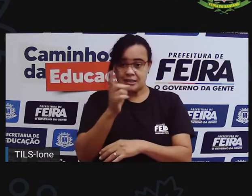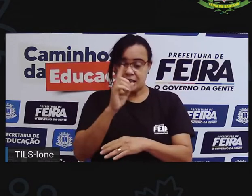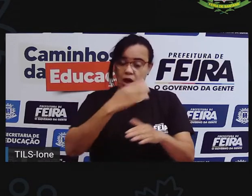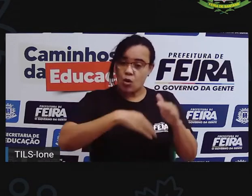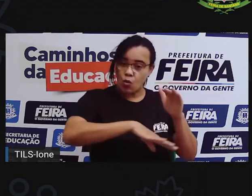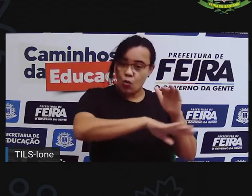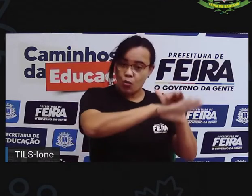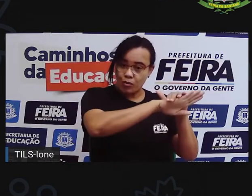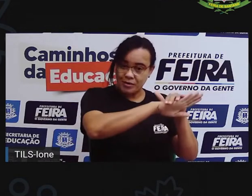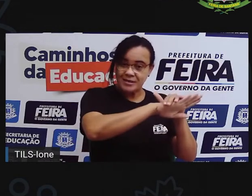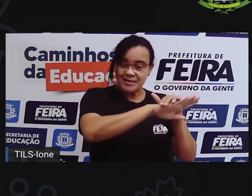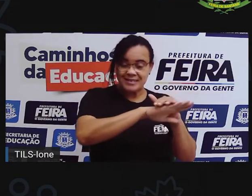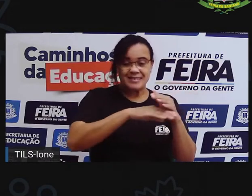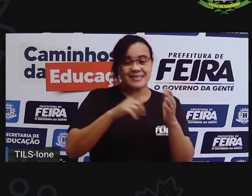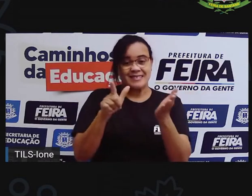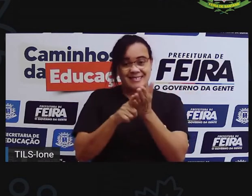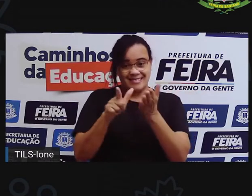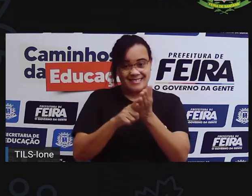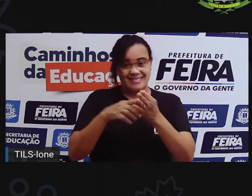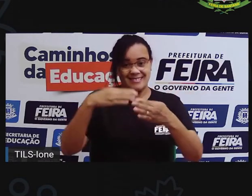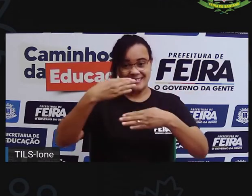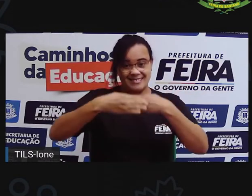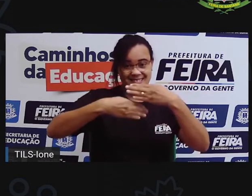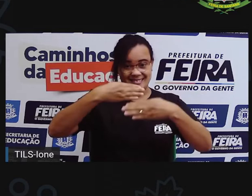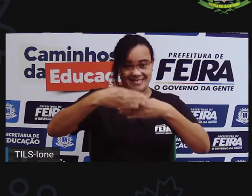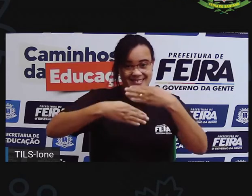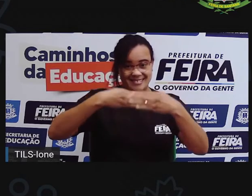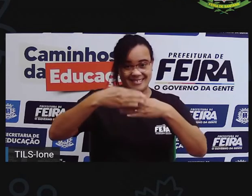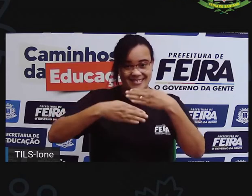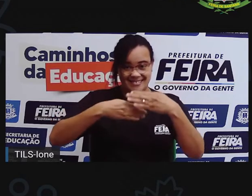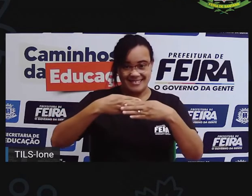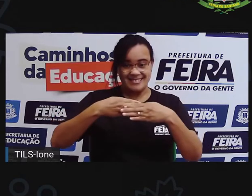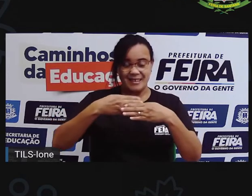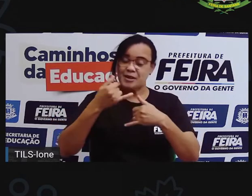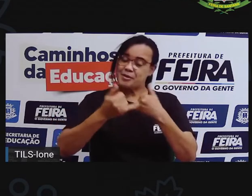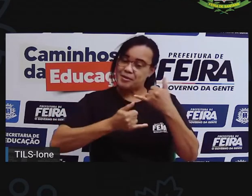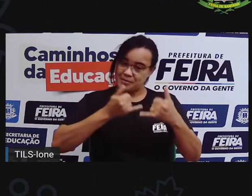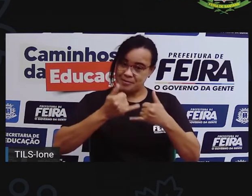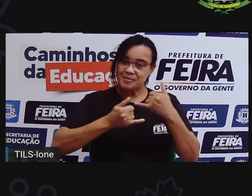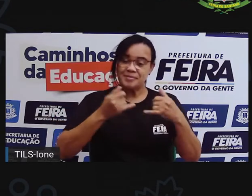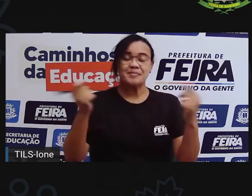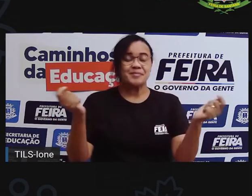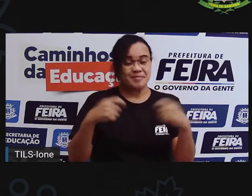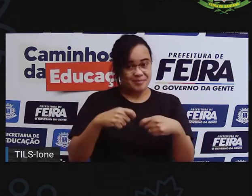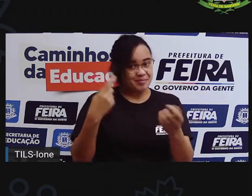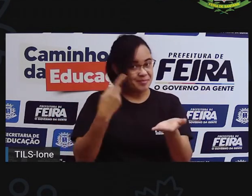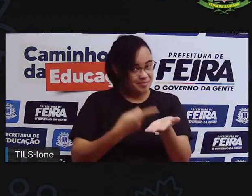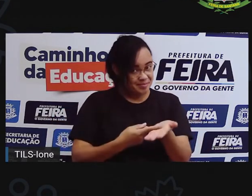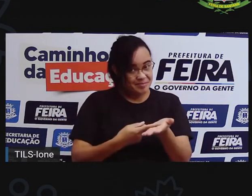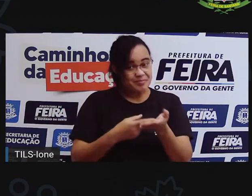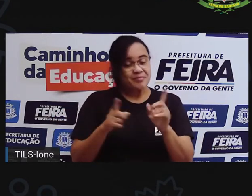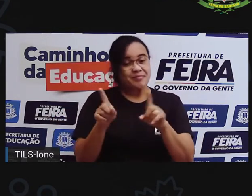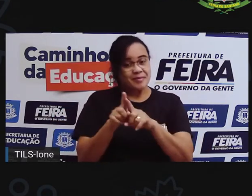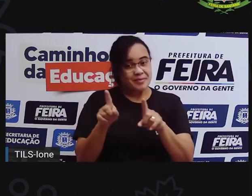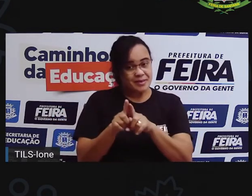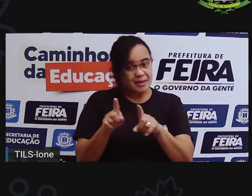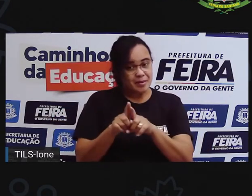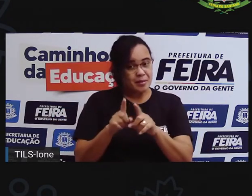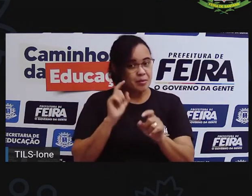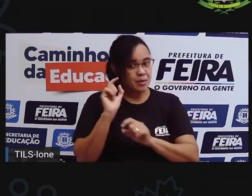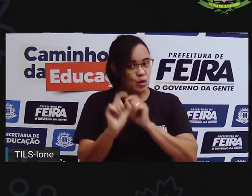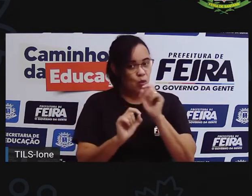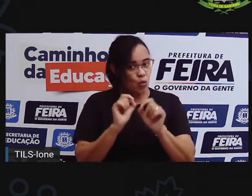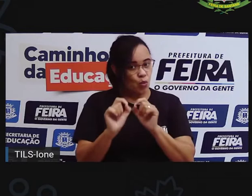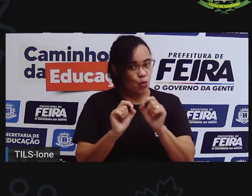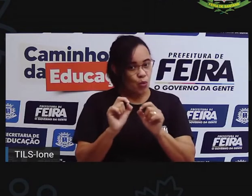esse rolinho, porque a gente vai precisar dele para brincar. Combinado? Então, vamos precisar também de